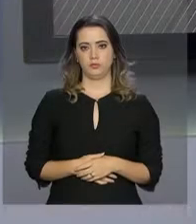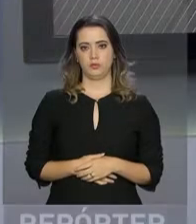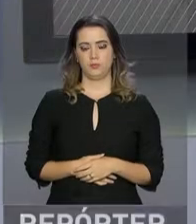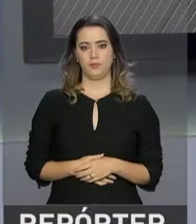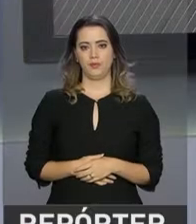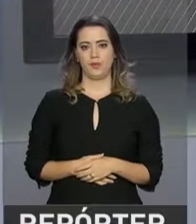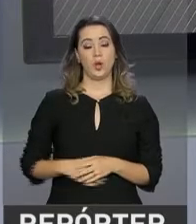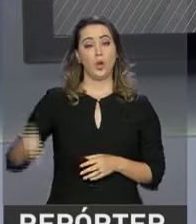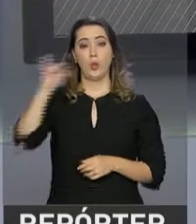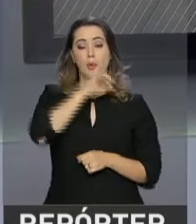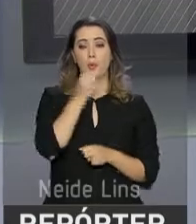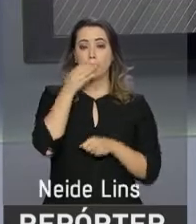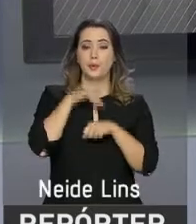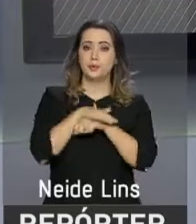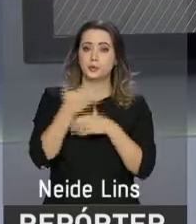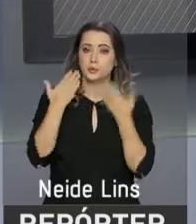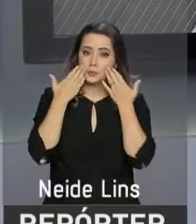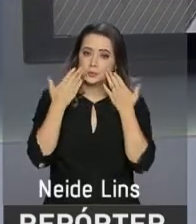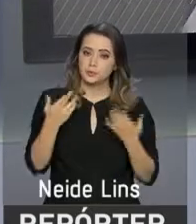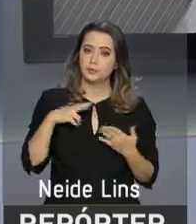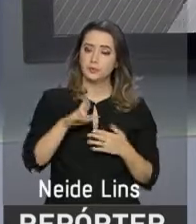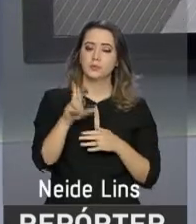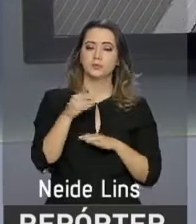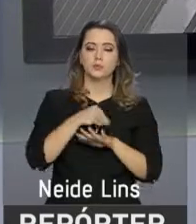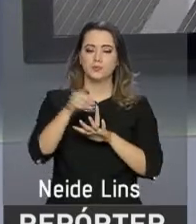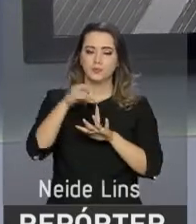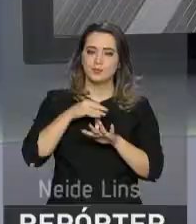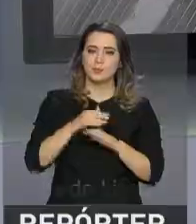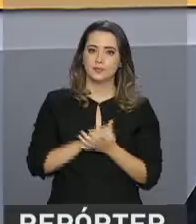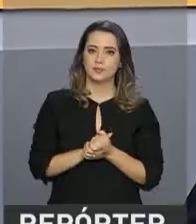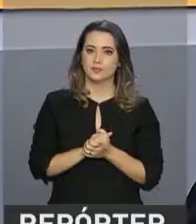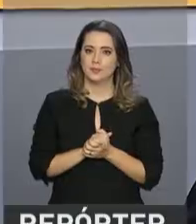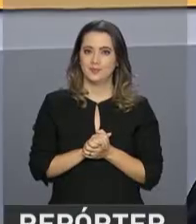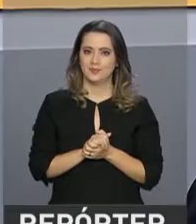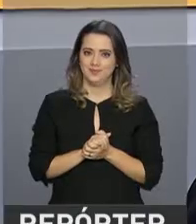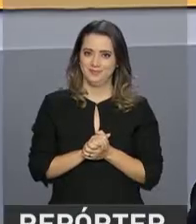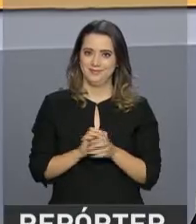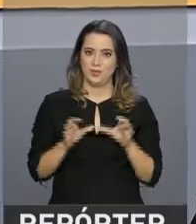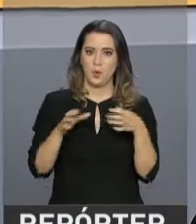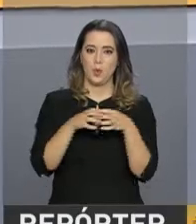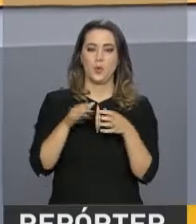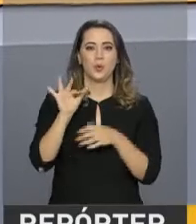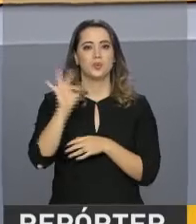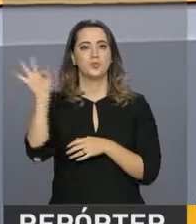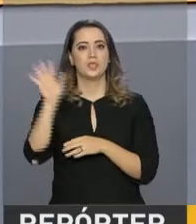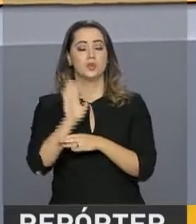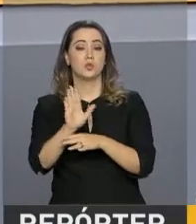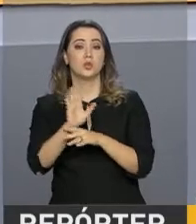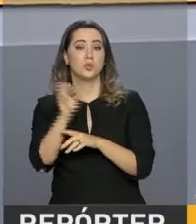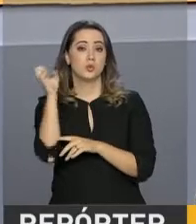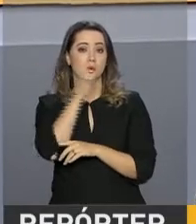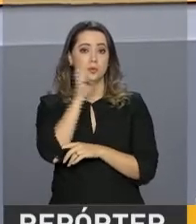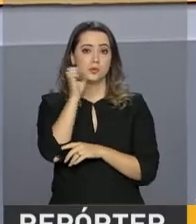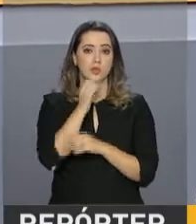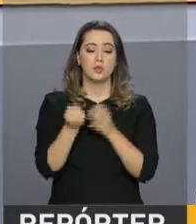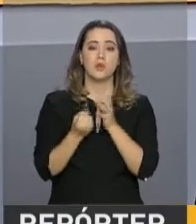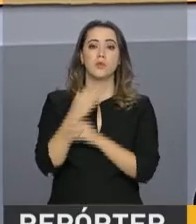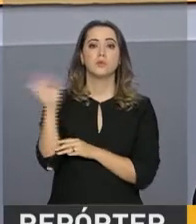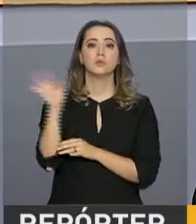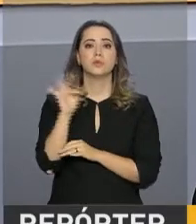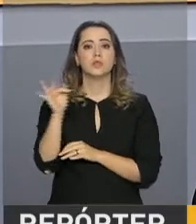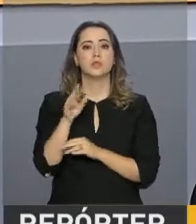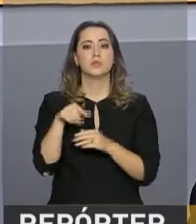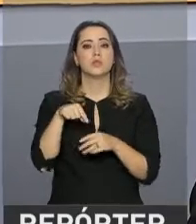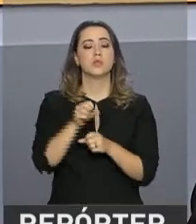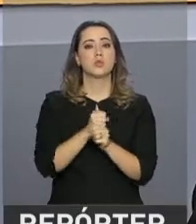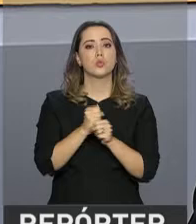olá boa noite no ar o repórter nbr o comitê federal de assistência emergencial criado em fevereiro